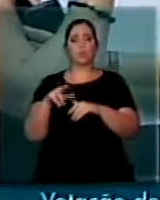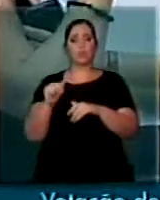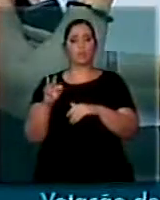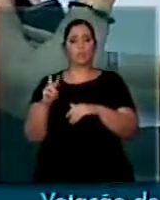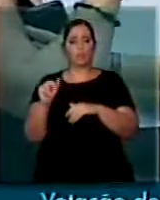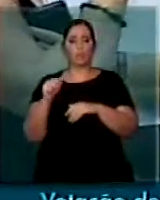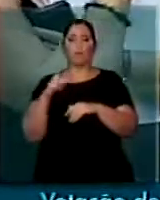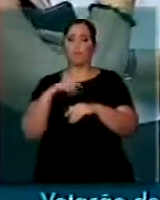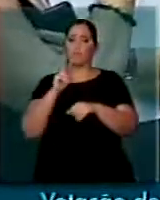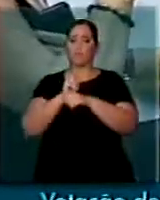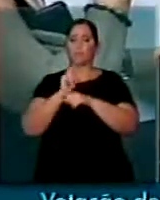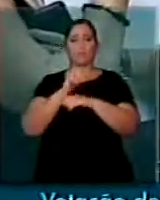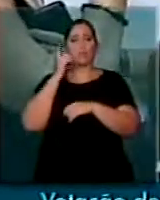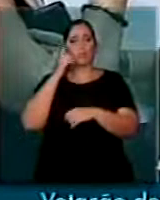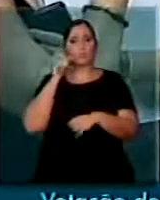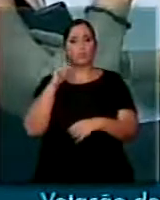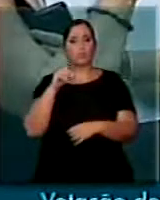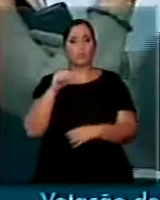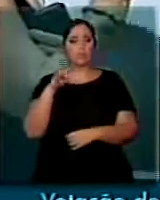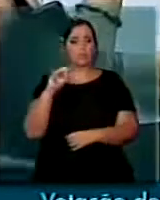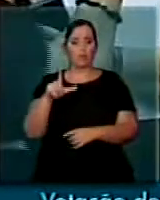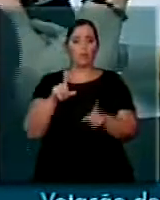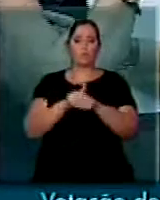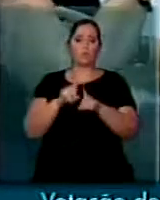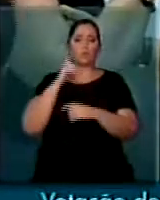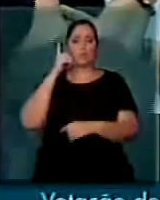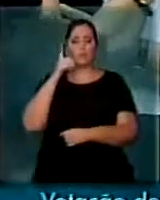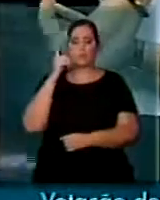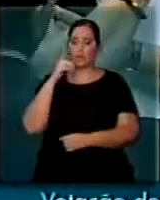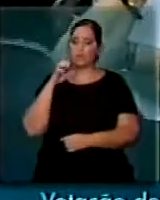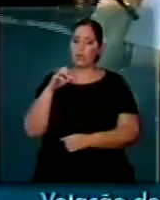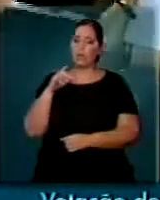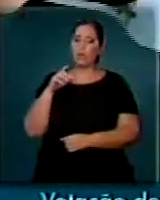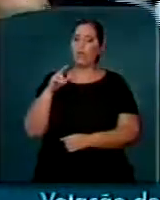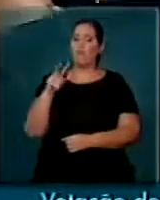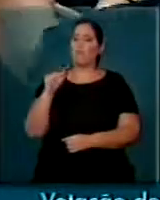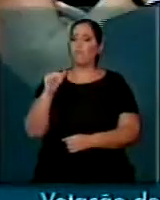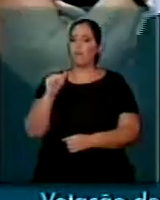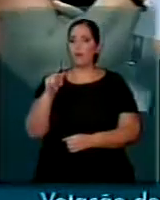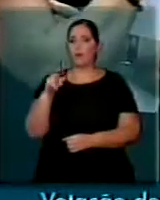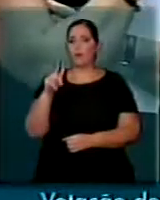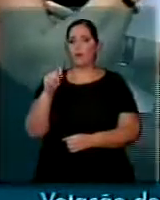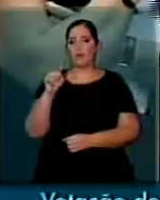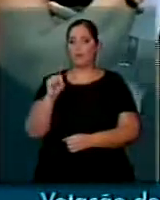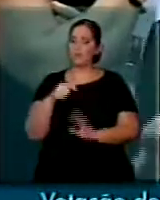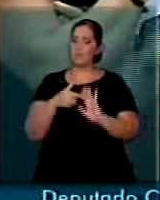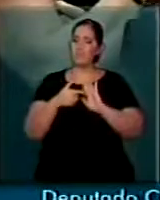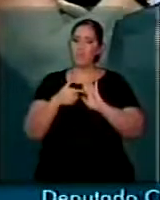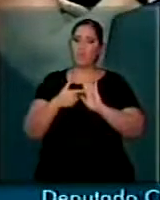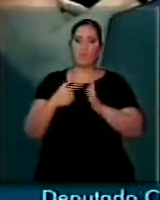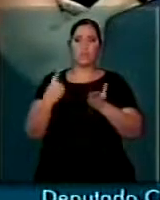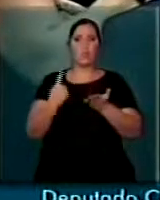defendida pelo Deputado Daniel PT o deputado Pepe Vargas expressa um